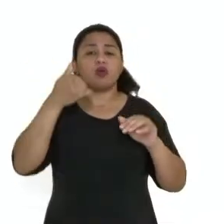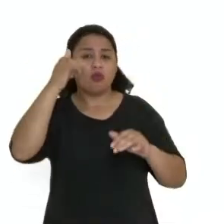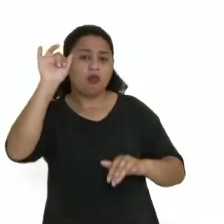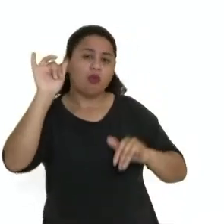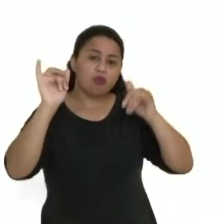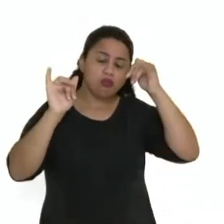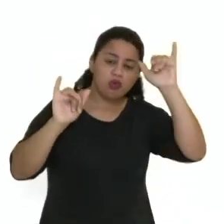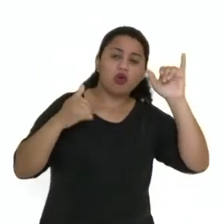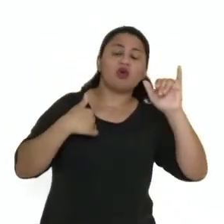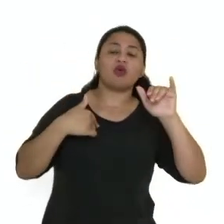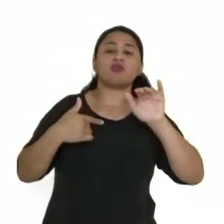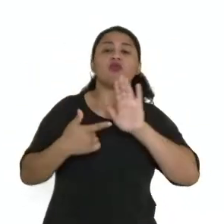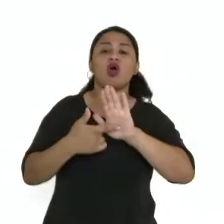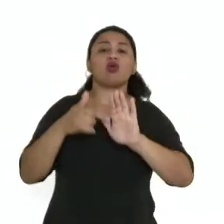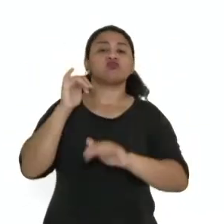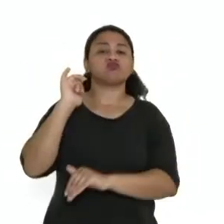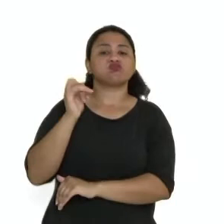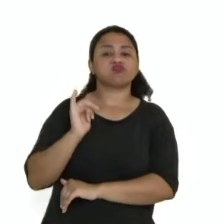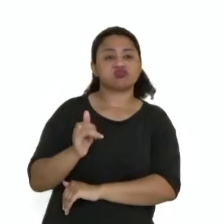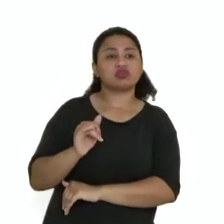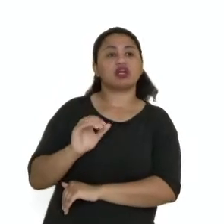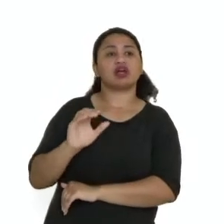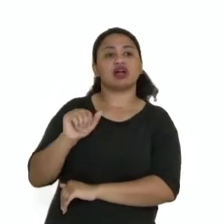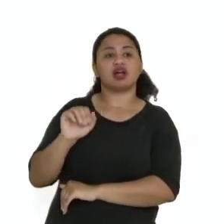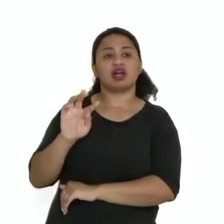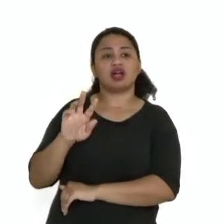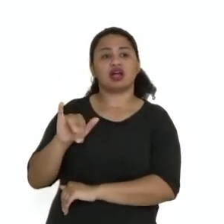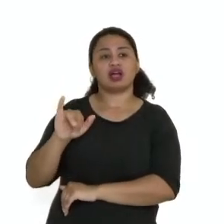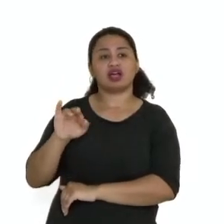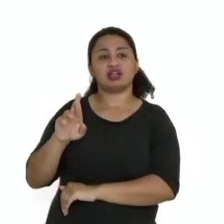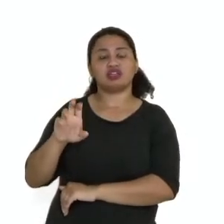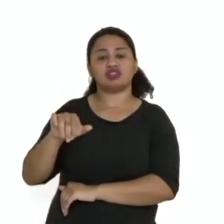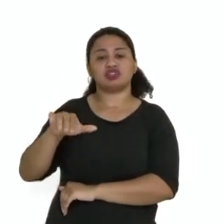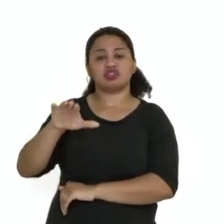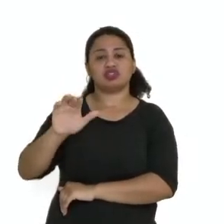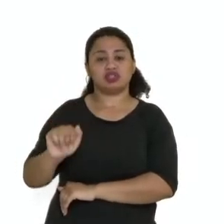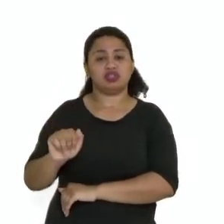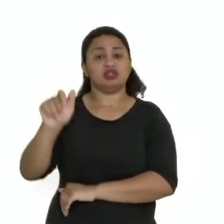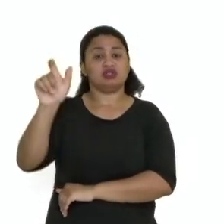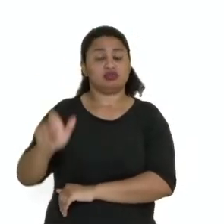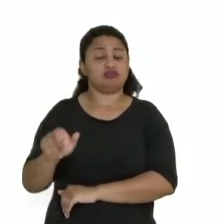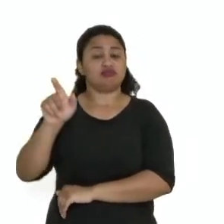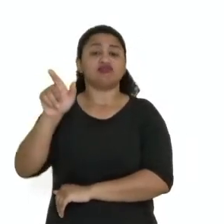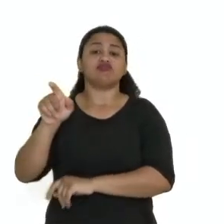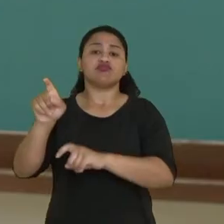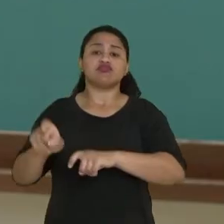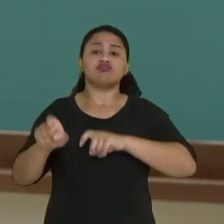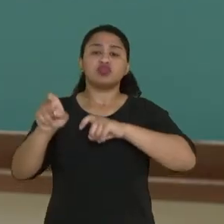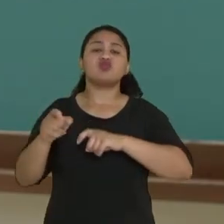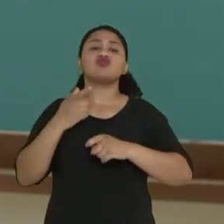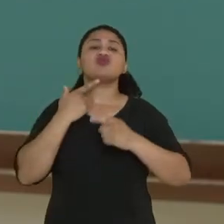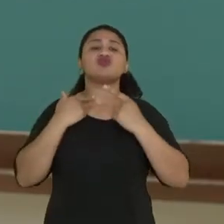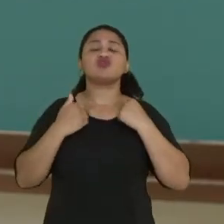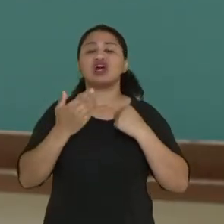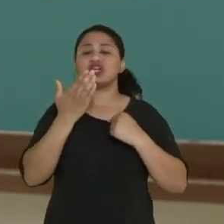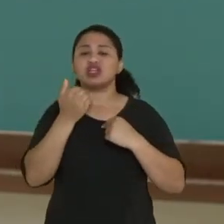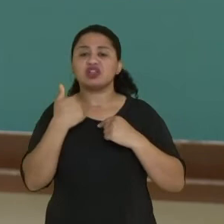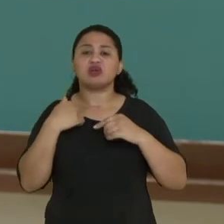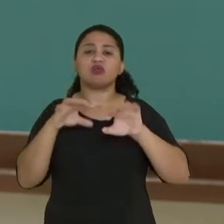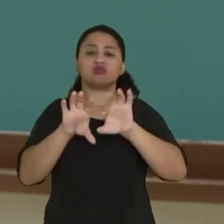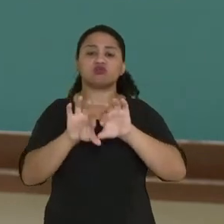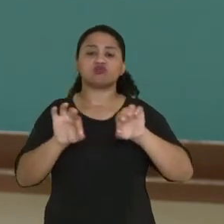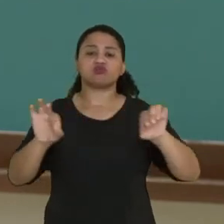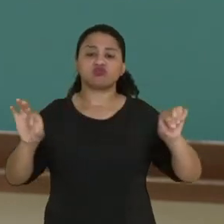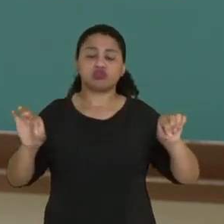lenda de Catirina, uma roceira que teve o desejo de comer língua de boi durante a